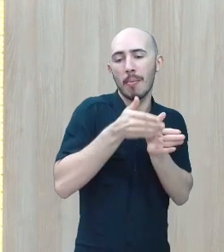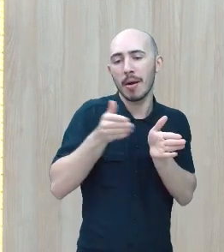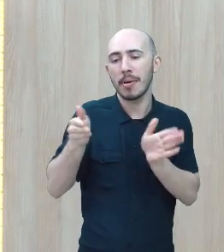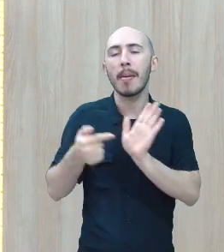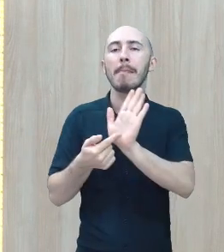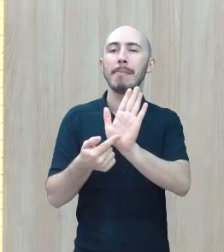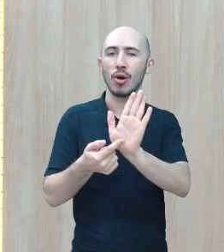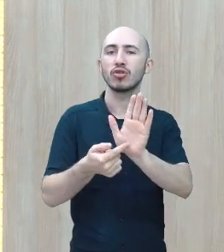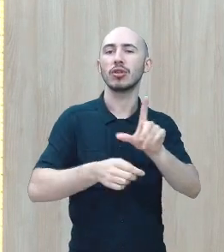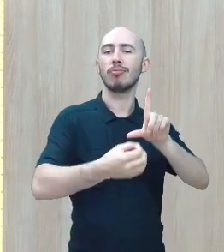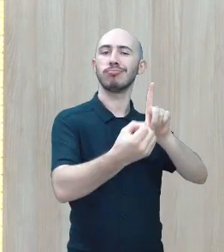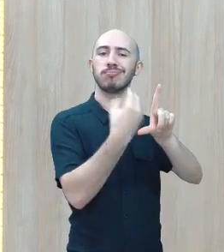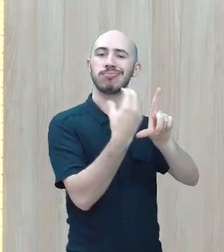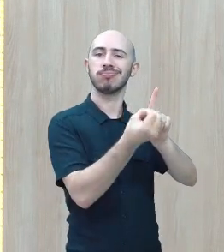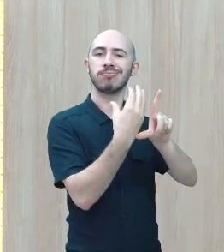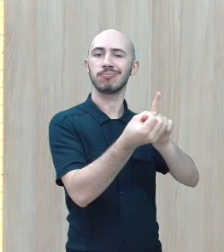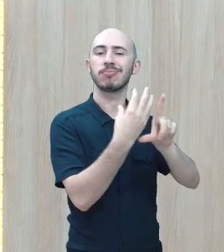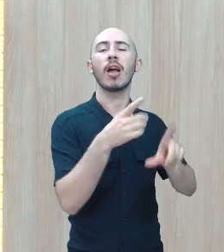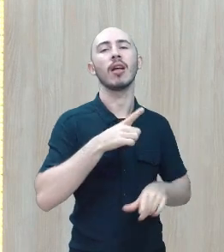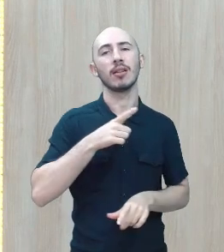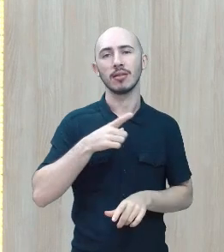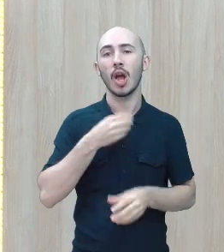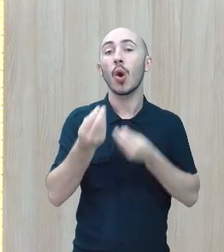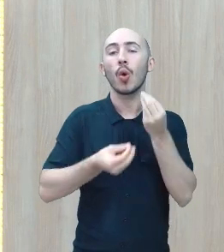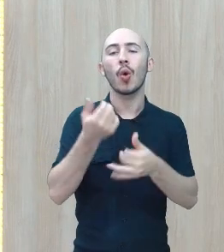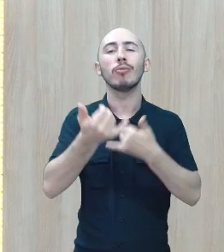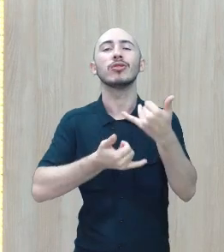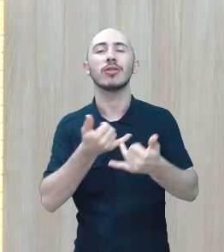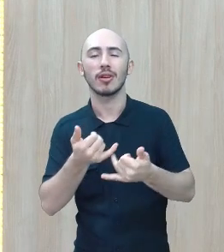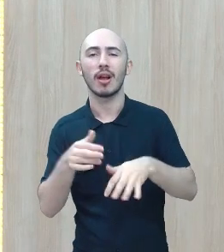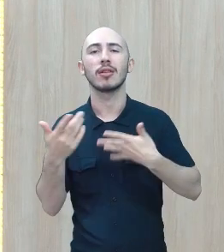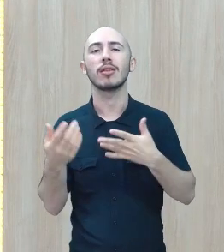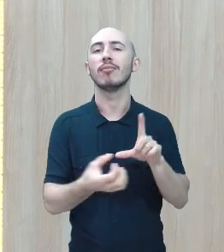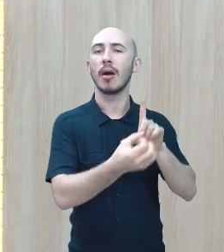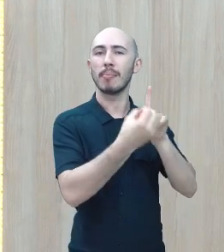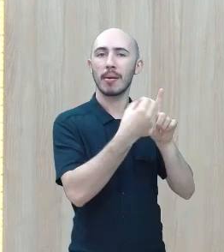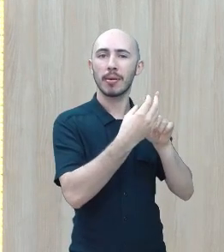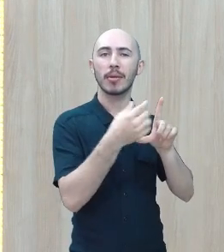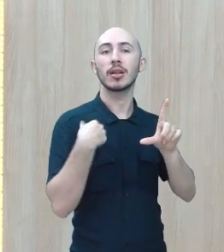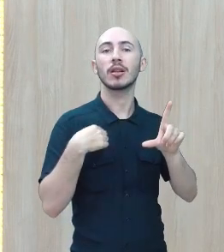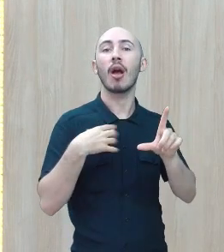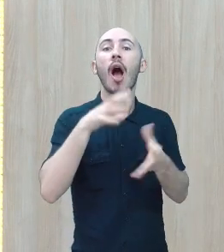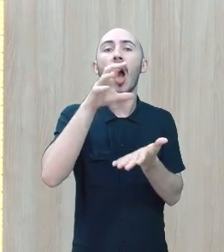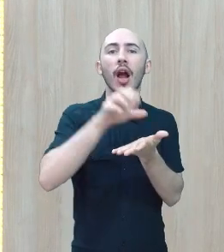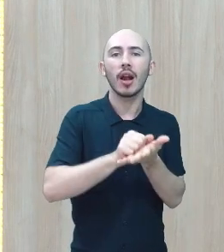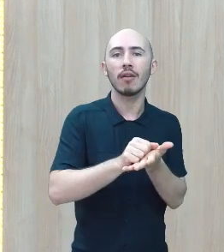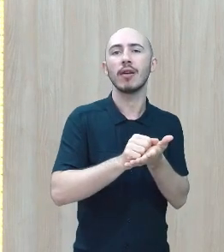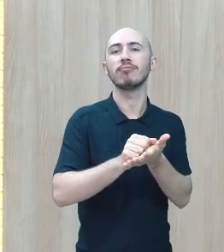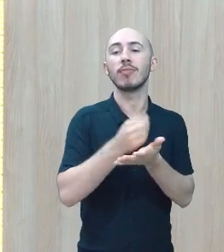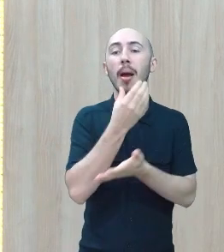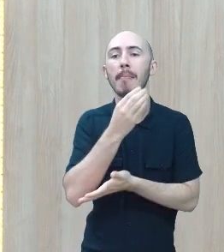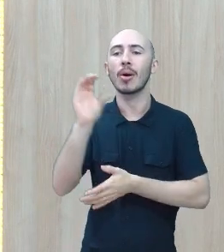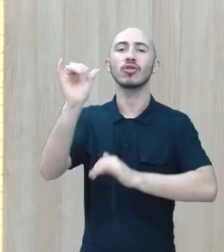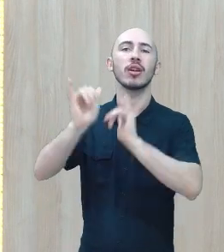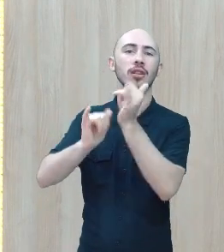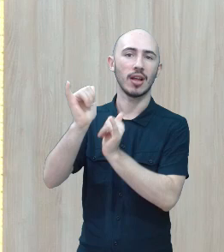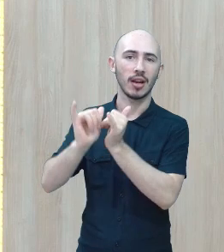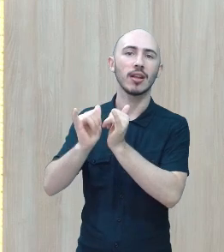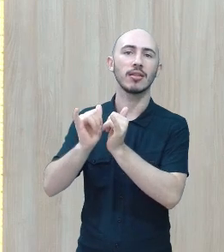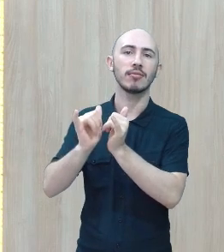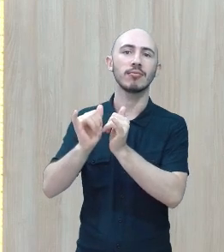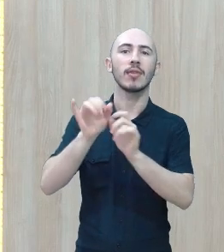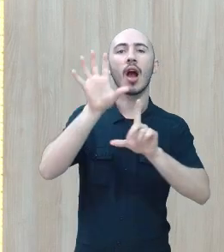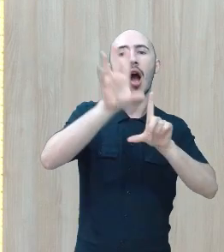fase, seja lá qual for o tipo de jogo. E aí eles gravam todo esse percurso e postam na internet. E esses vídeos acabam